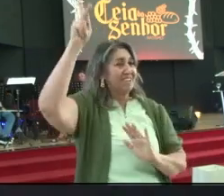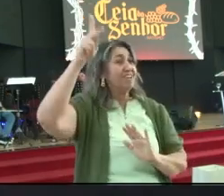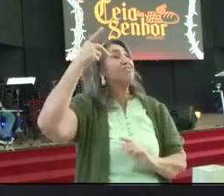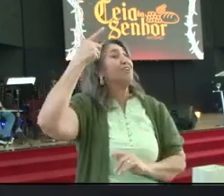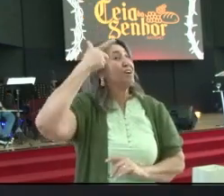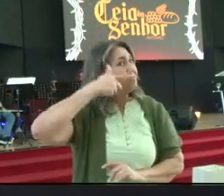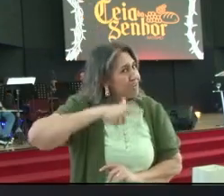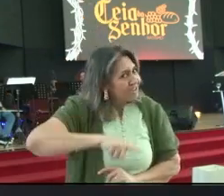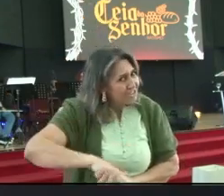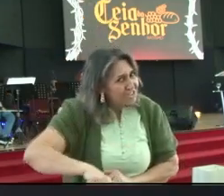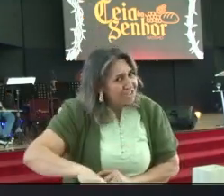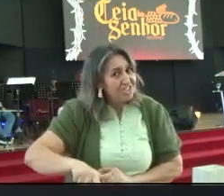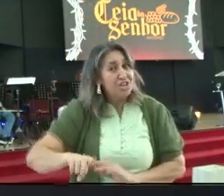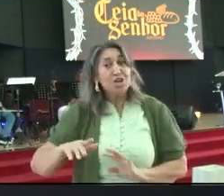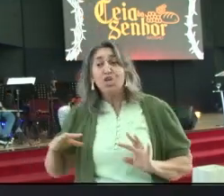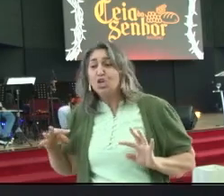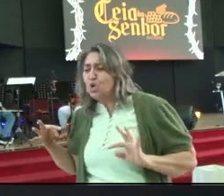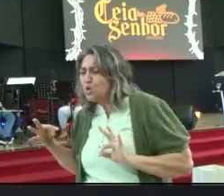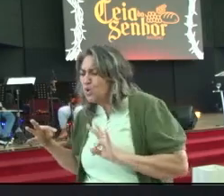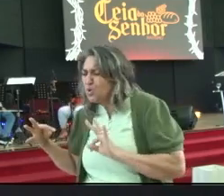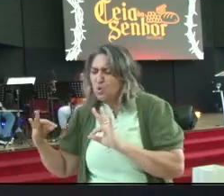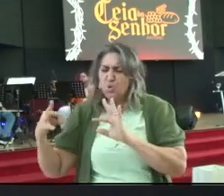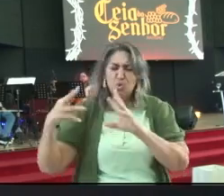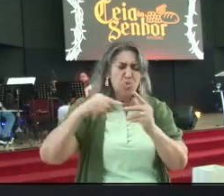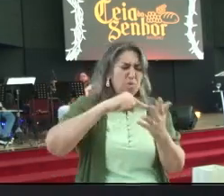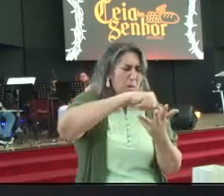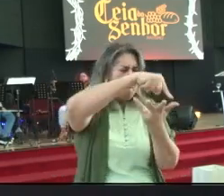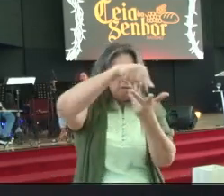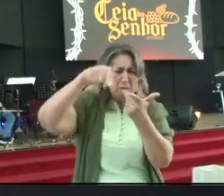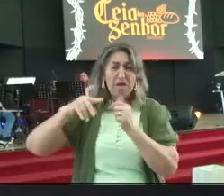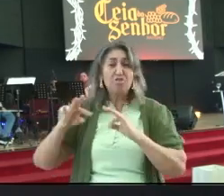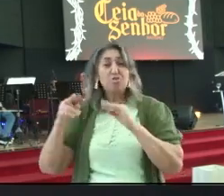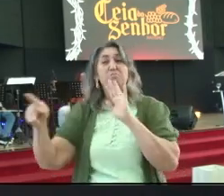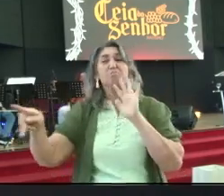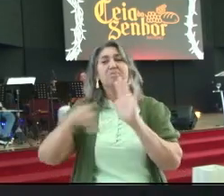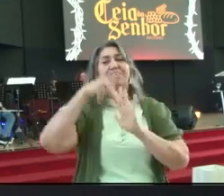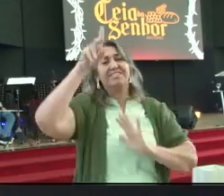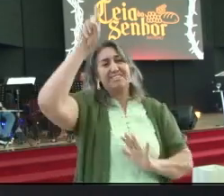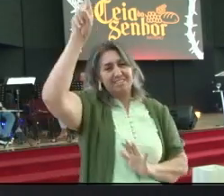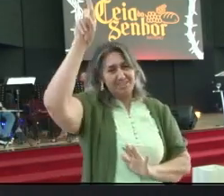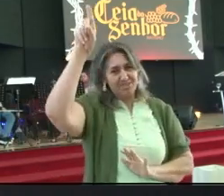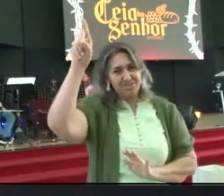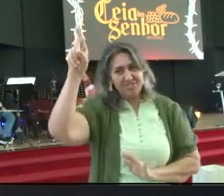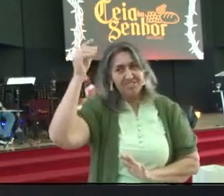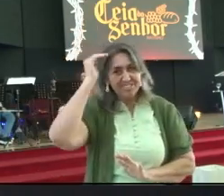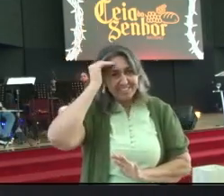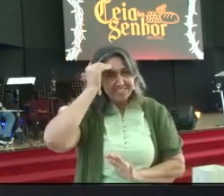Vou repetir. Tudo pertence a Deus.